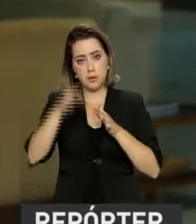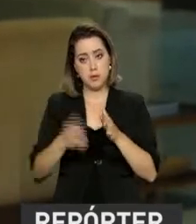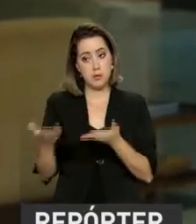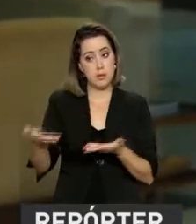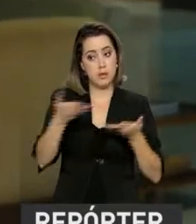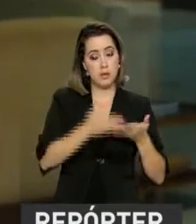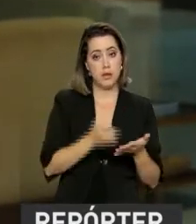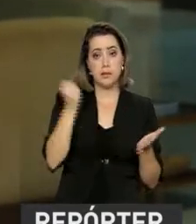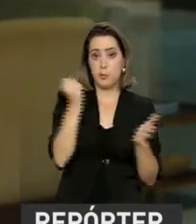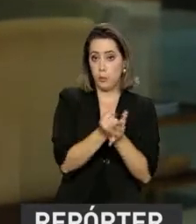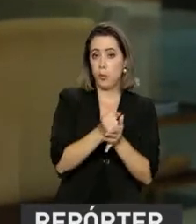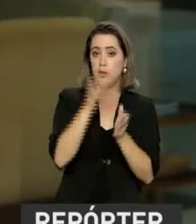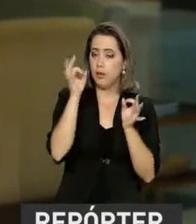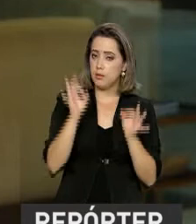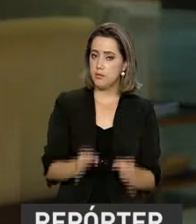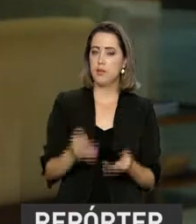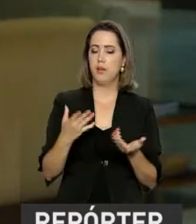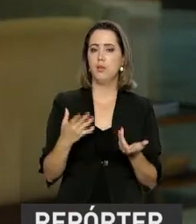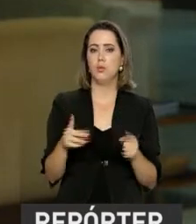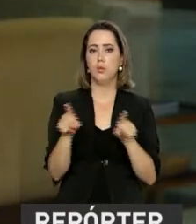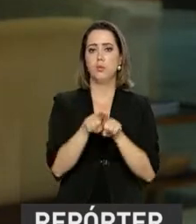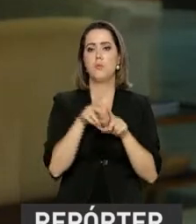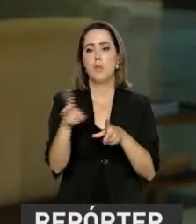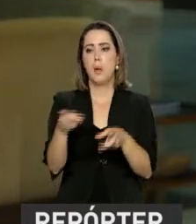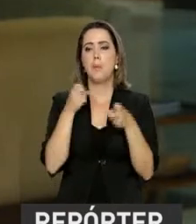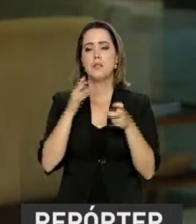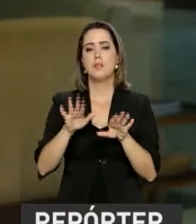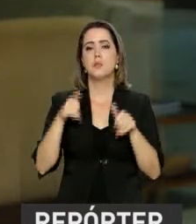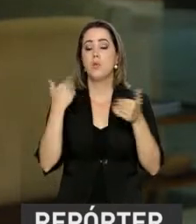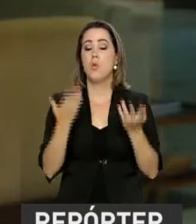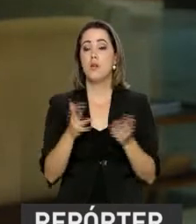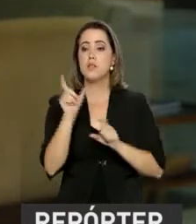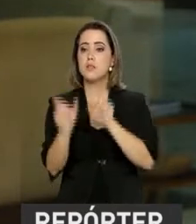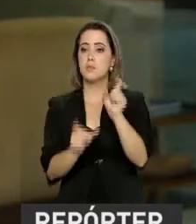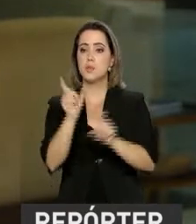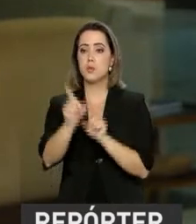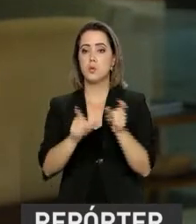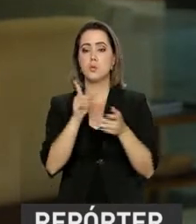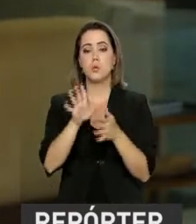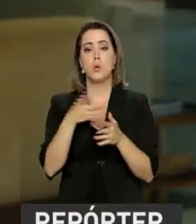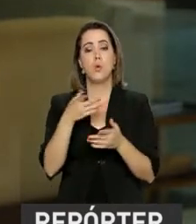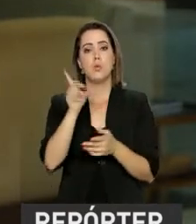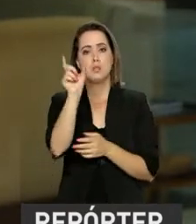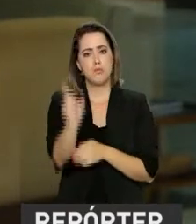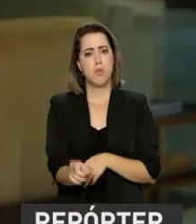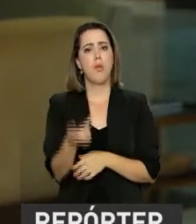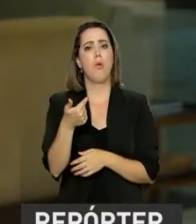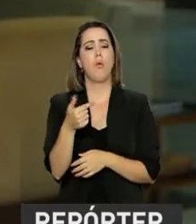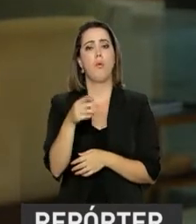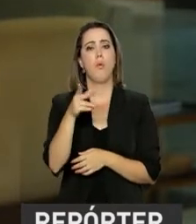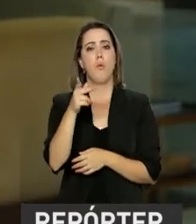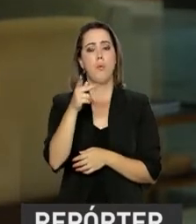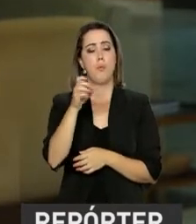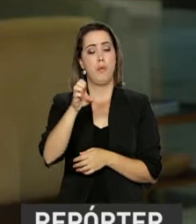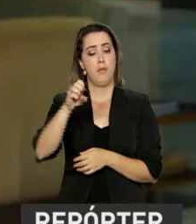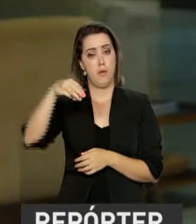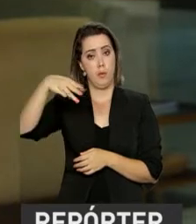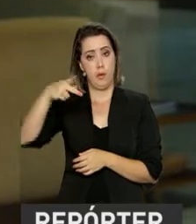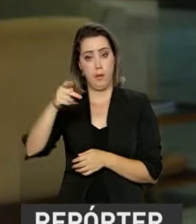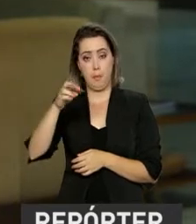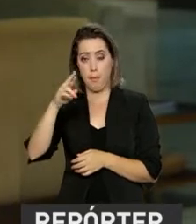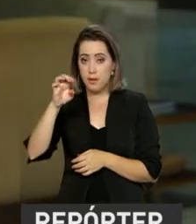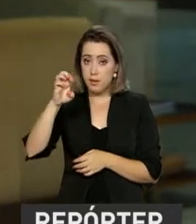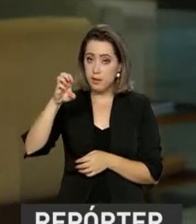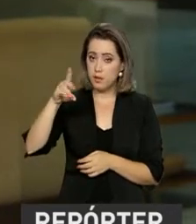projeto Favela Legal vai identificar moradores com perfil empreendedor, incentivar a formalização dos pequenos negócios já existentes no